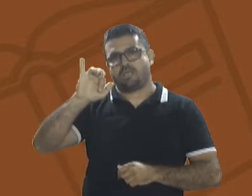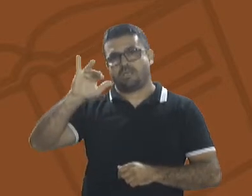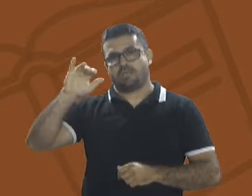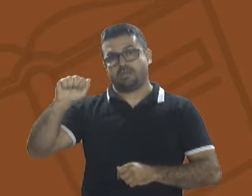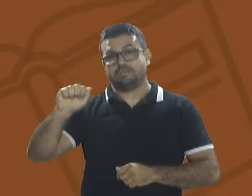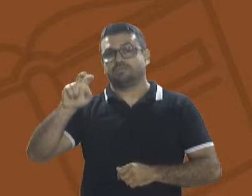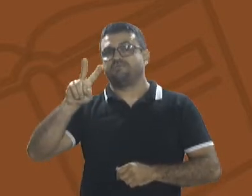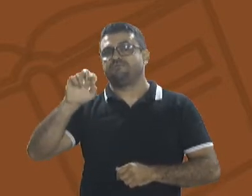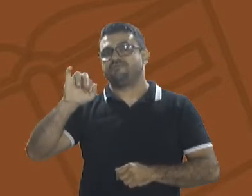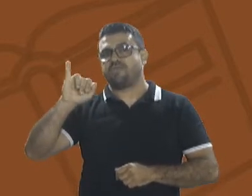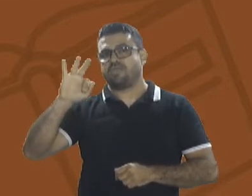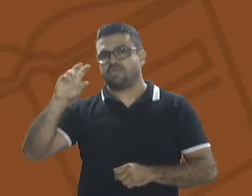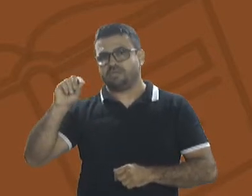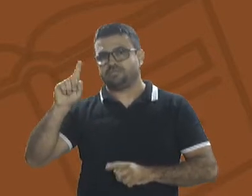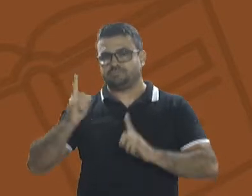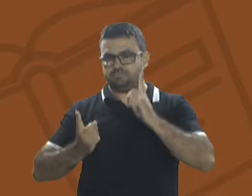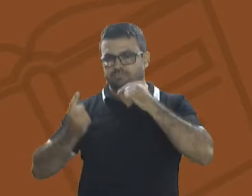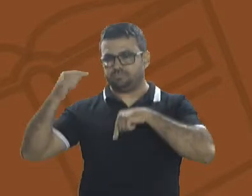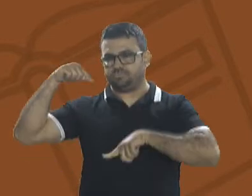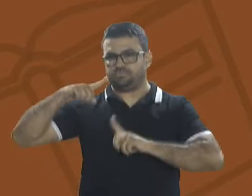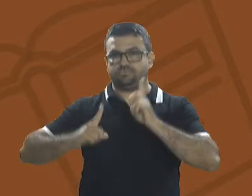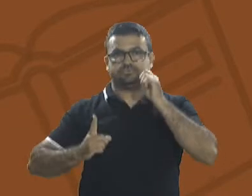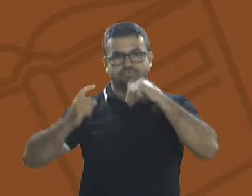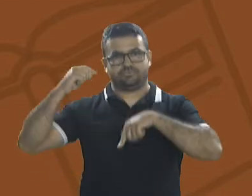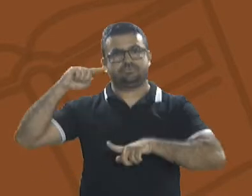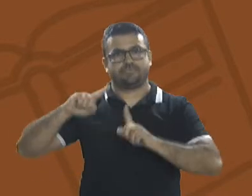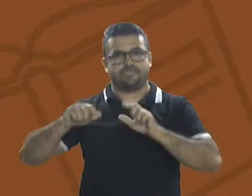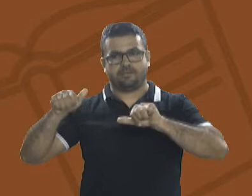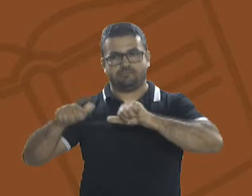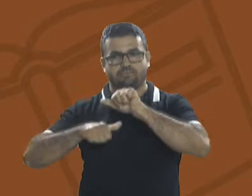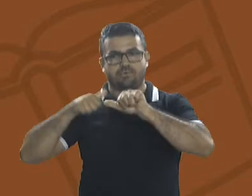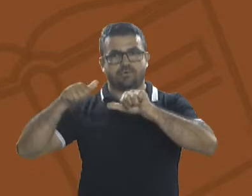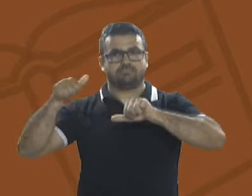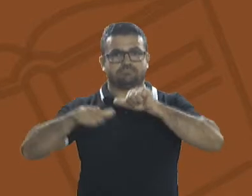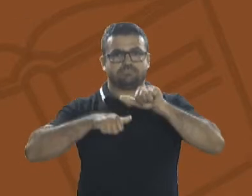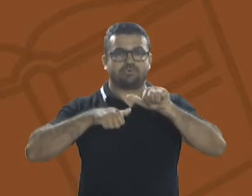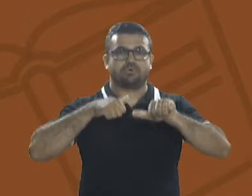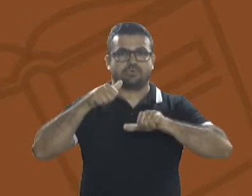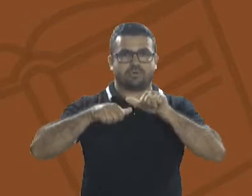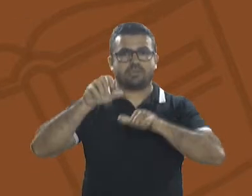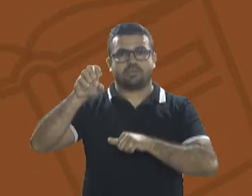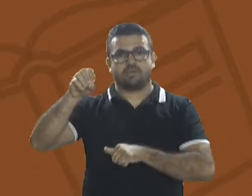o sangue sem oxigênio que será trocado na respiração.